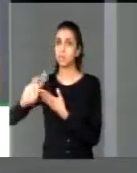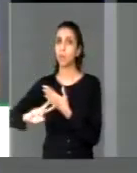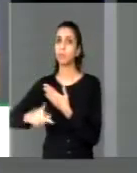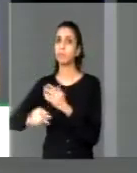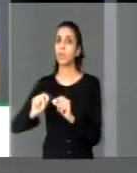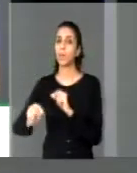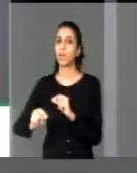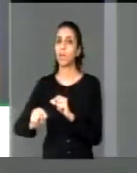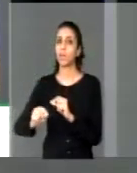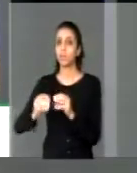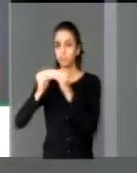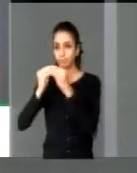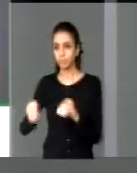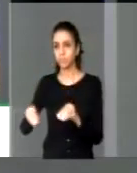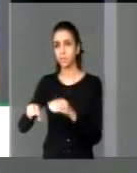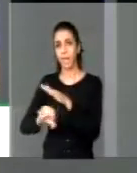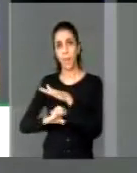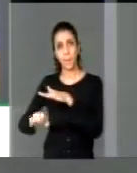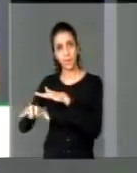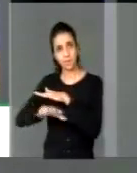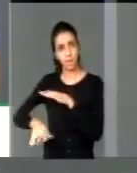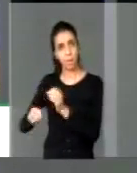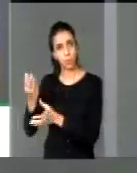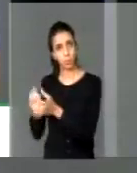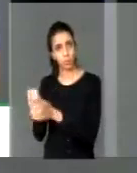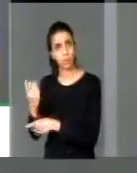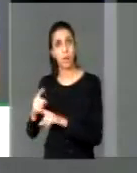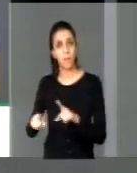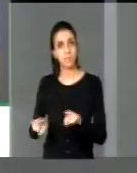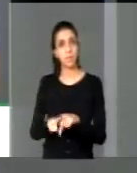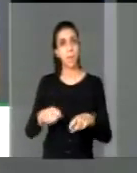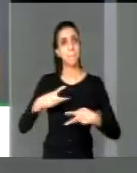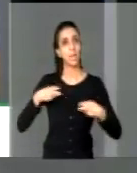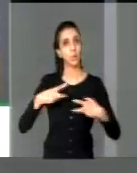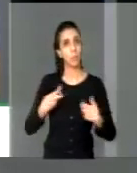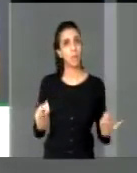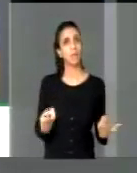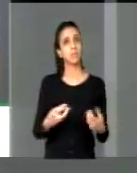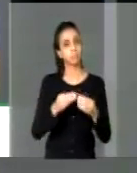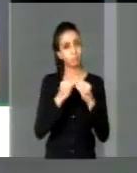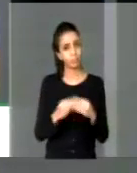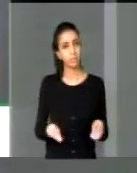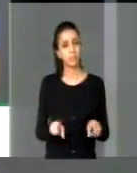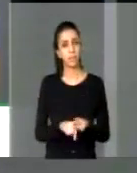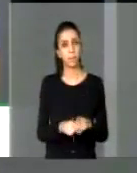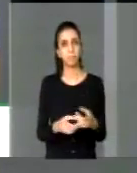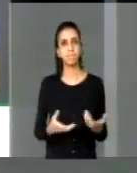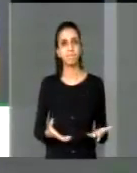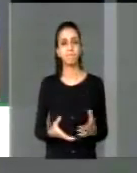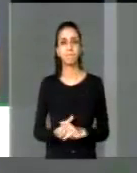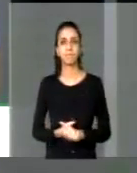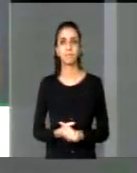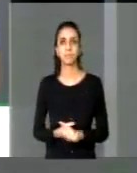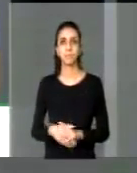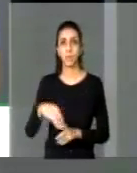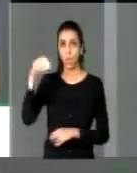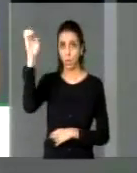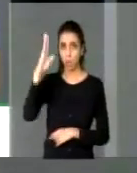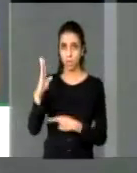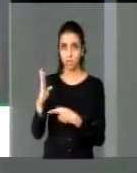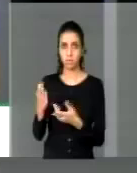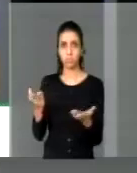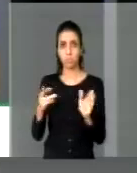só para as empresas da cadeia produtiva, mas para a Petrobras e o Brasil. No Brasil, a regra vigente